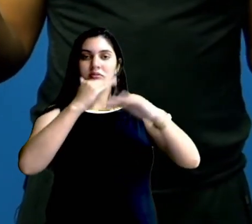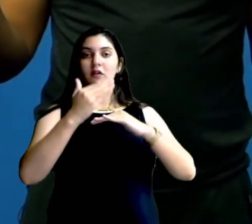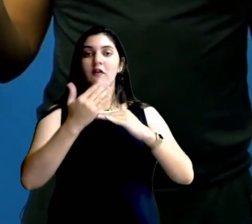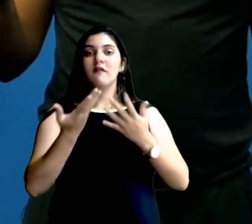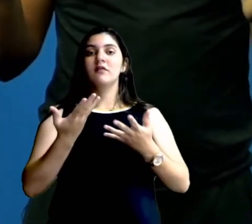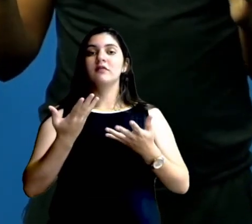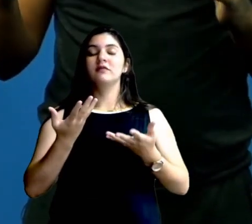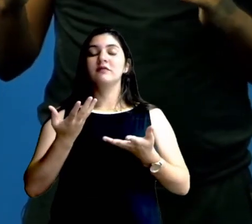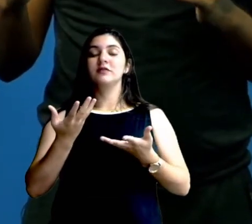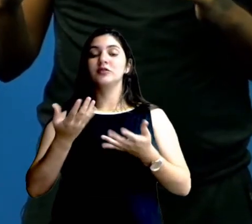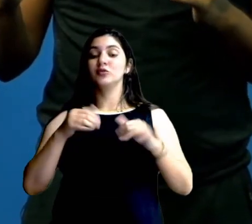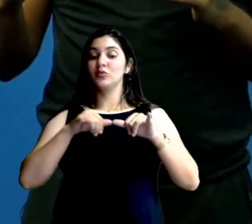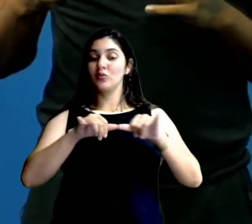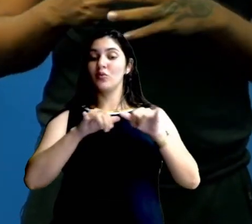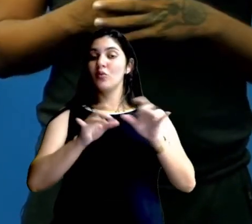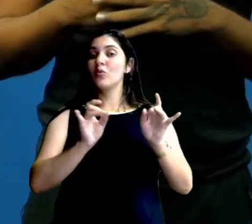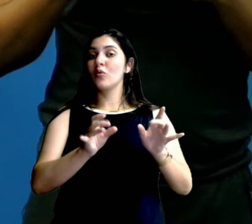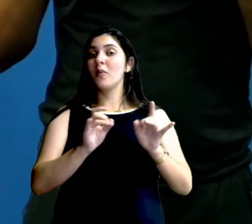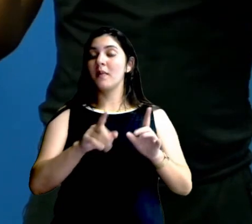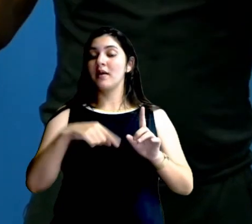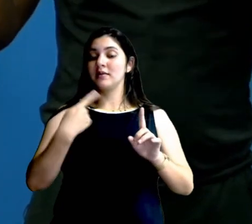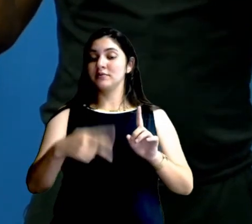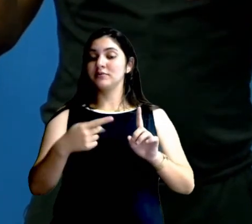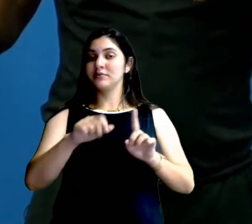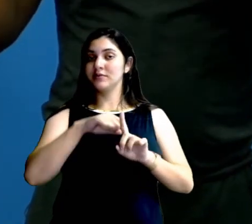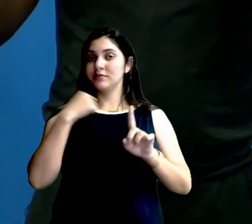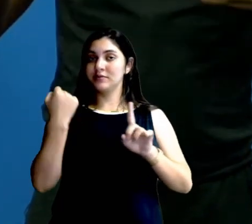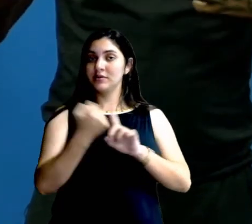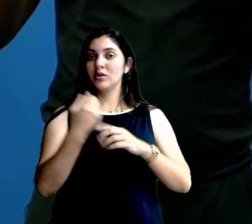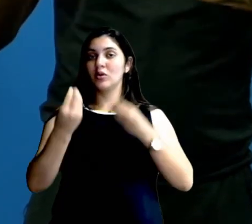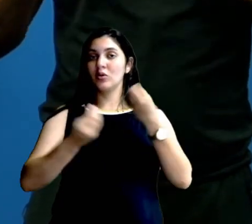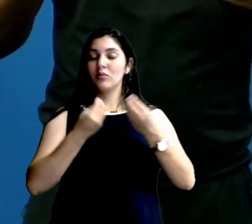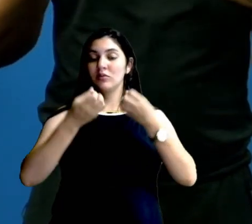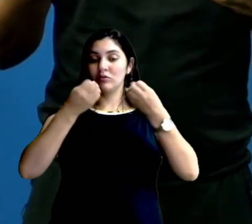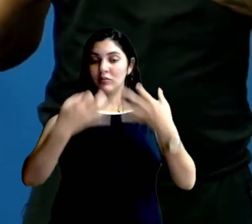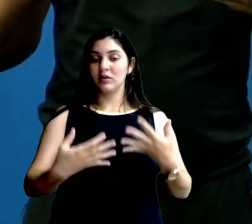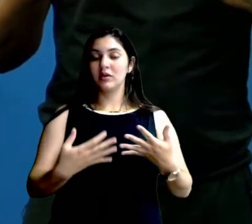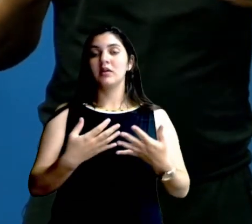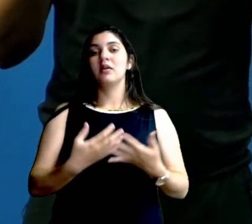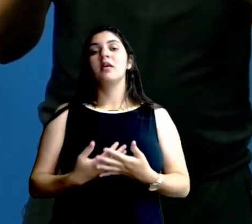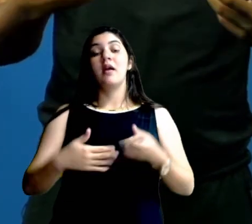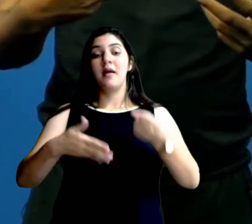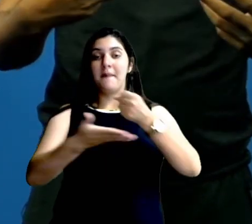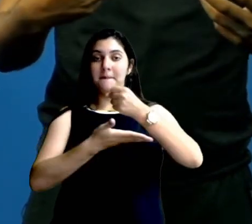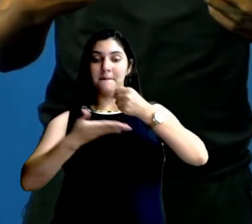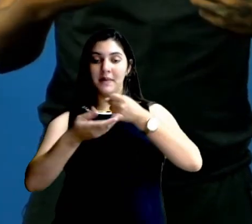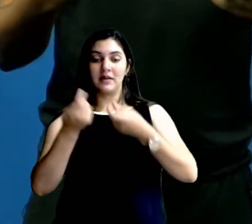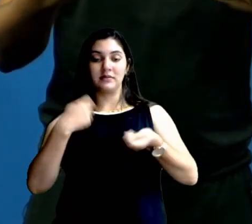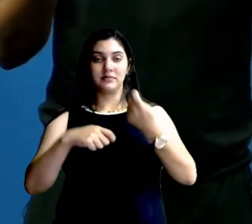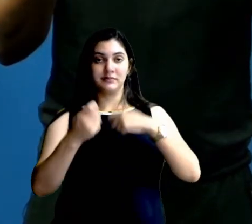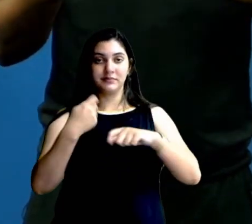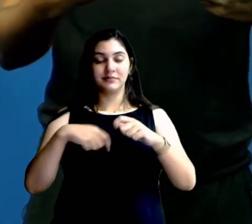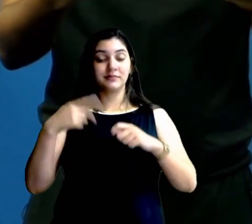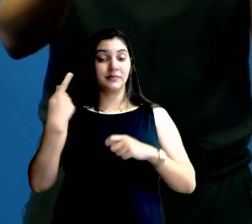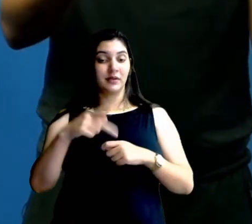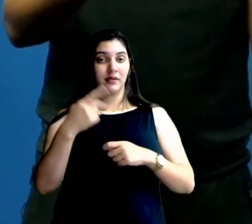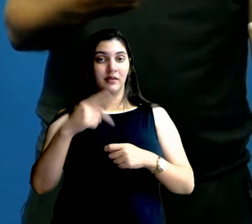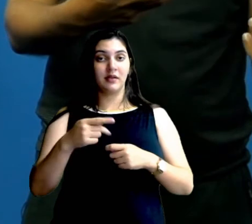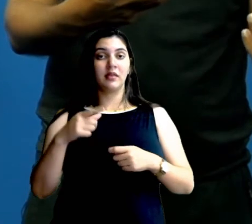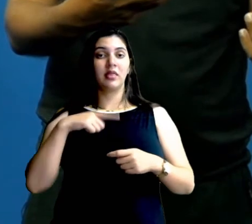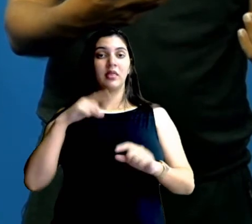comércio Professor nessa sociedade Neto como eu falei para vocês a base e começa a base econômica dele